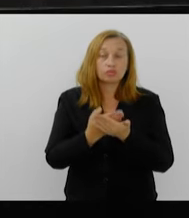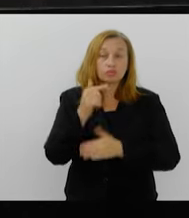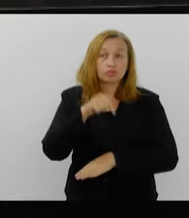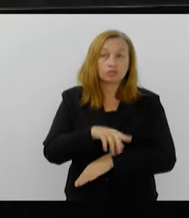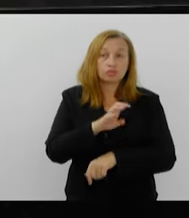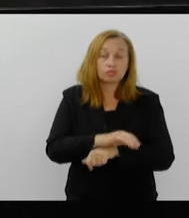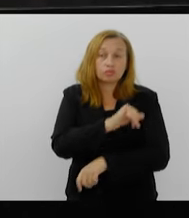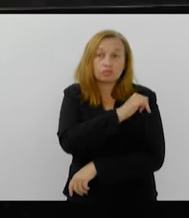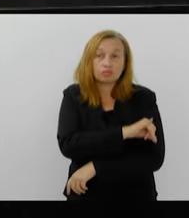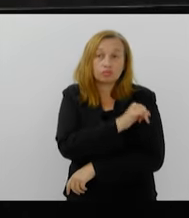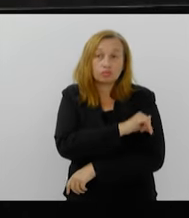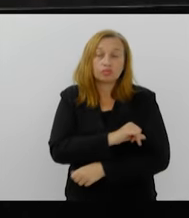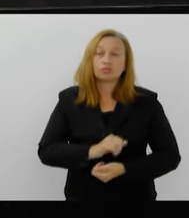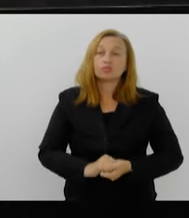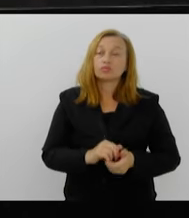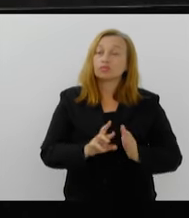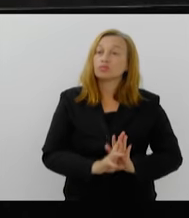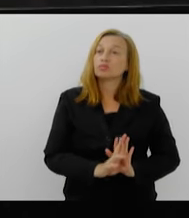Janeiro,